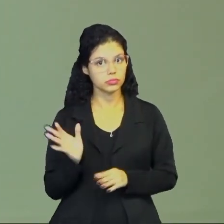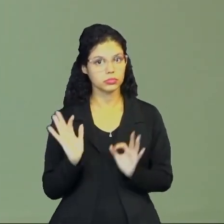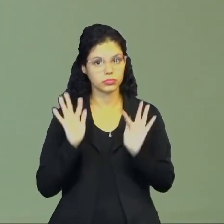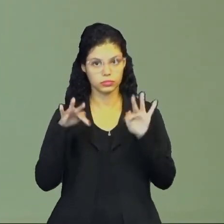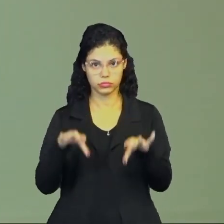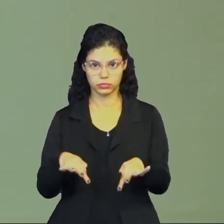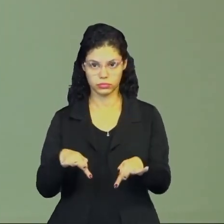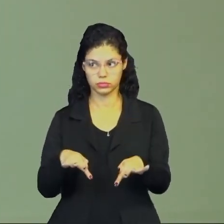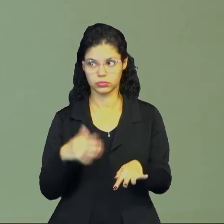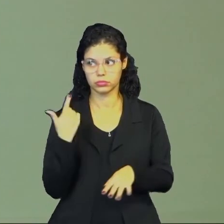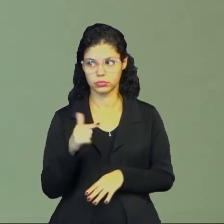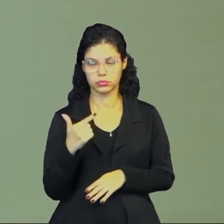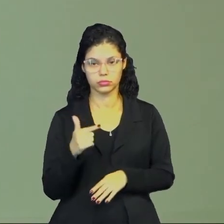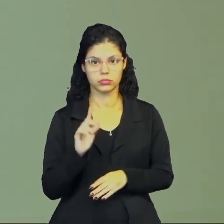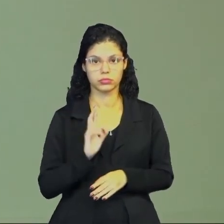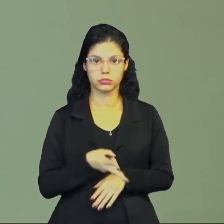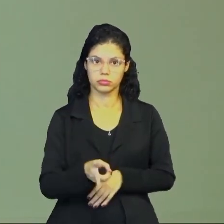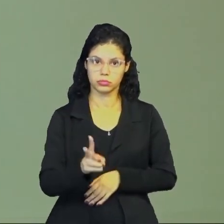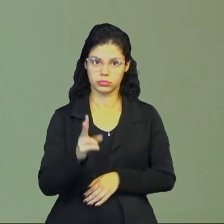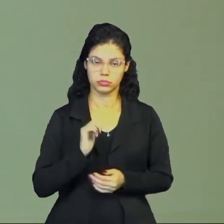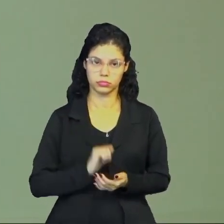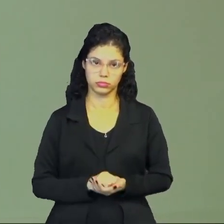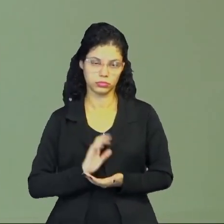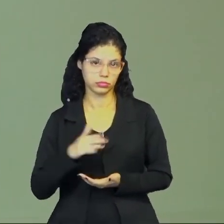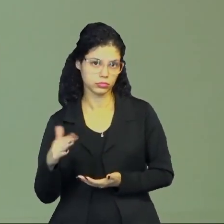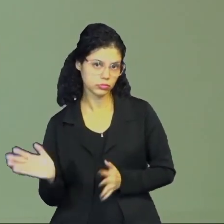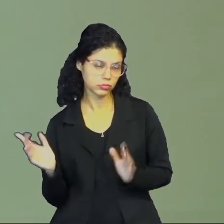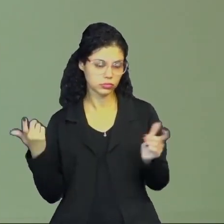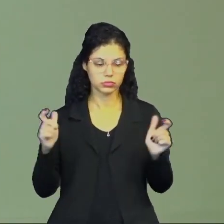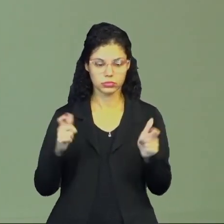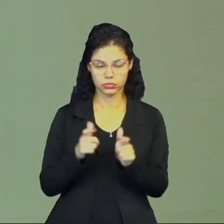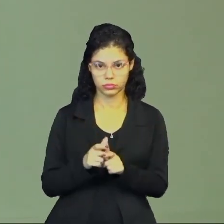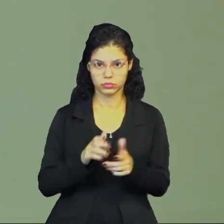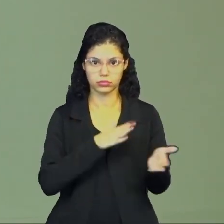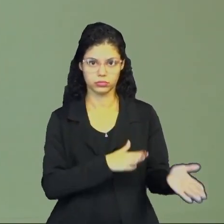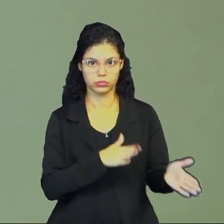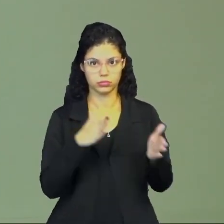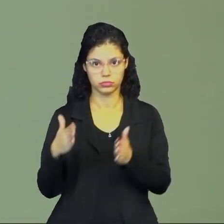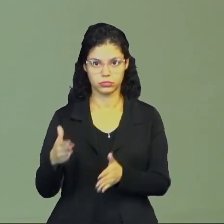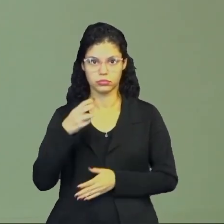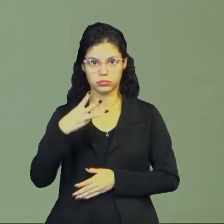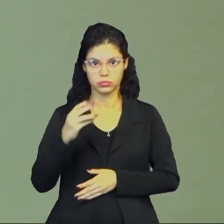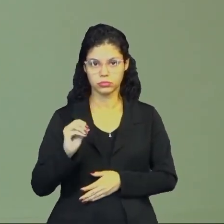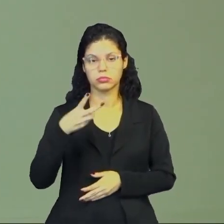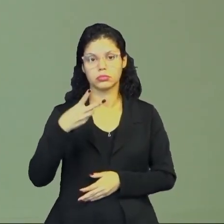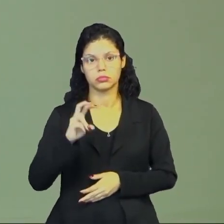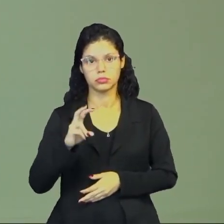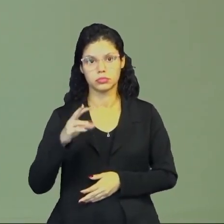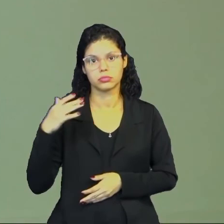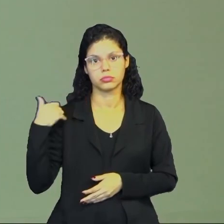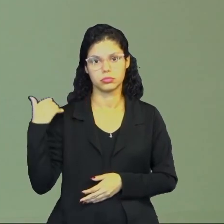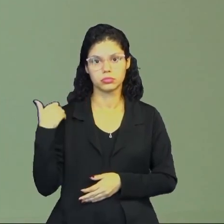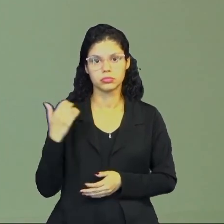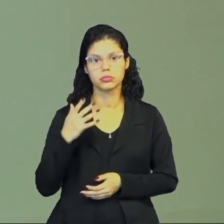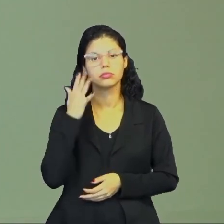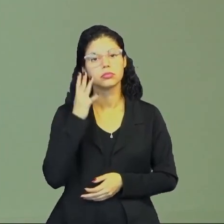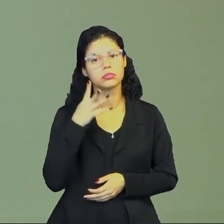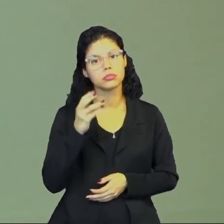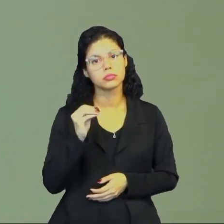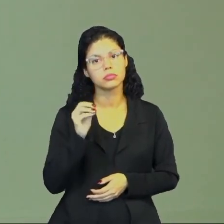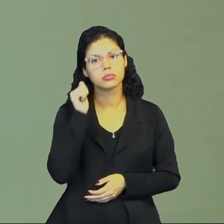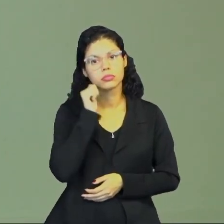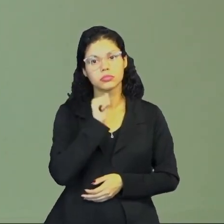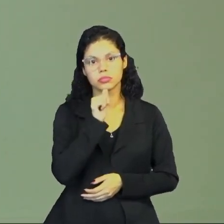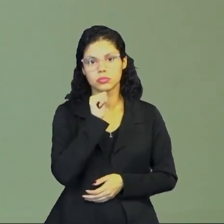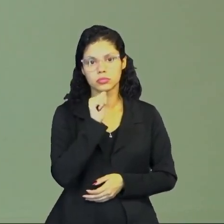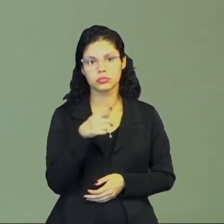certa irregularidade. Ou seja, quando eles diminuem a partir, então, dos 30, 35 ou 40 anos da mulher, a